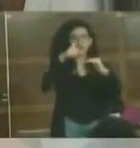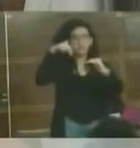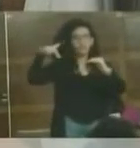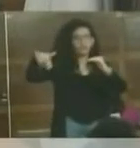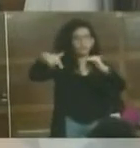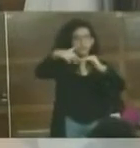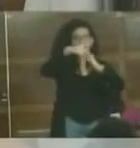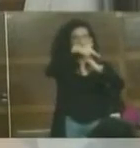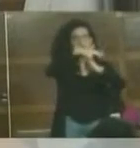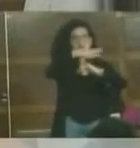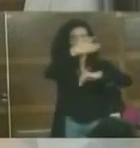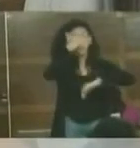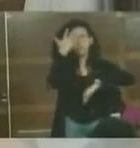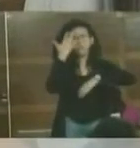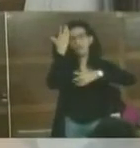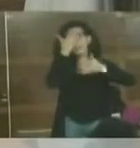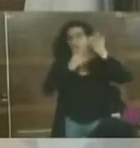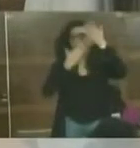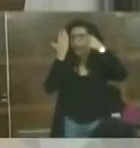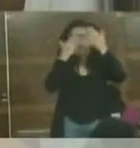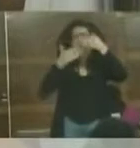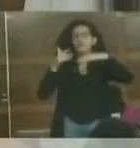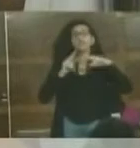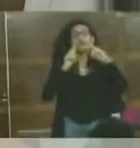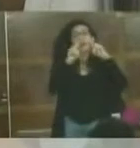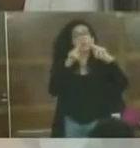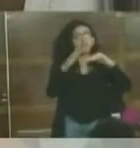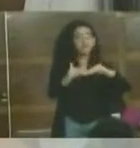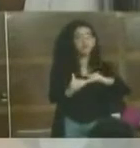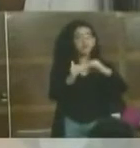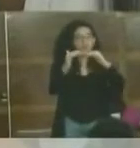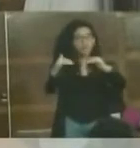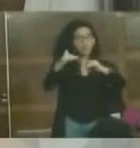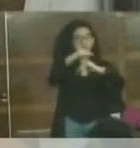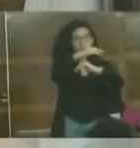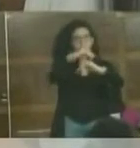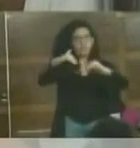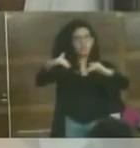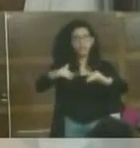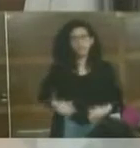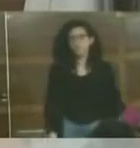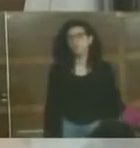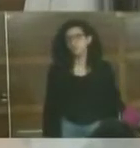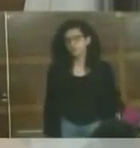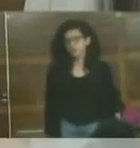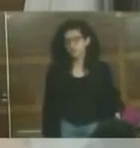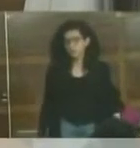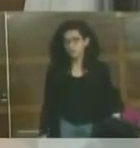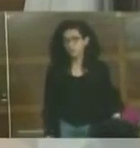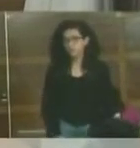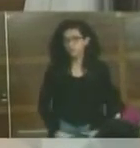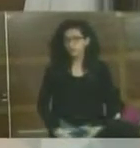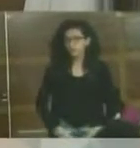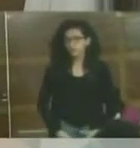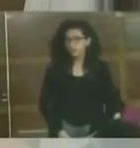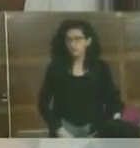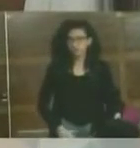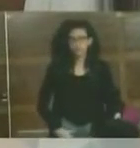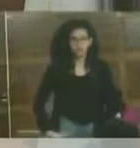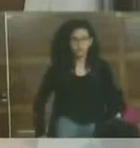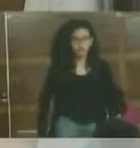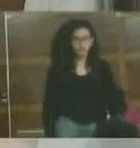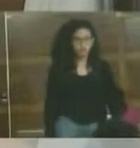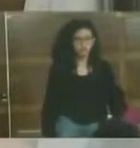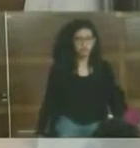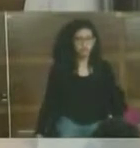os motoristas que são desatentos, né, ao pedestre, o pedestre também tem uma faixinhazinha ali boa para poder, com